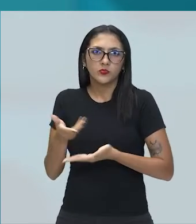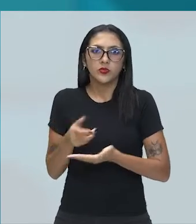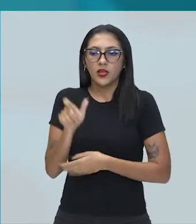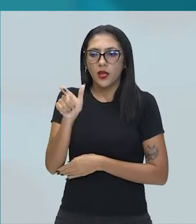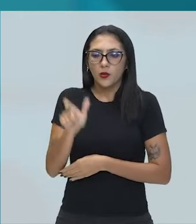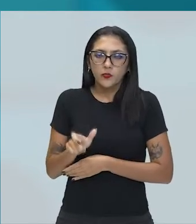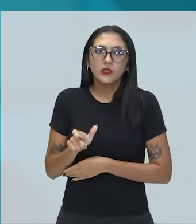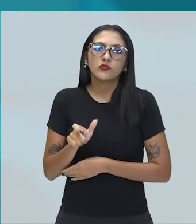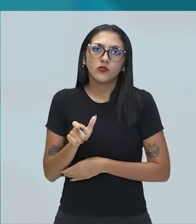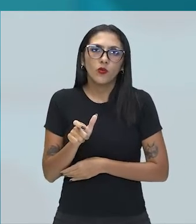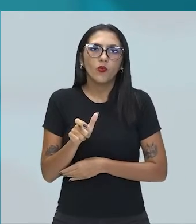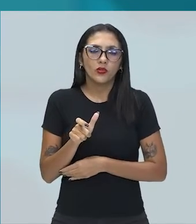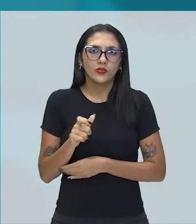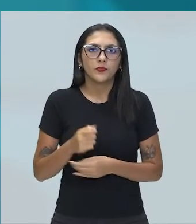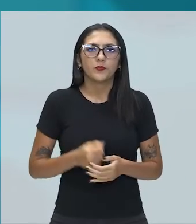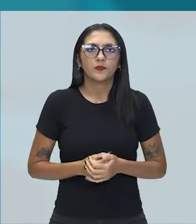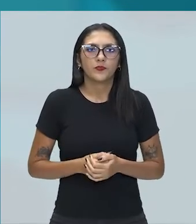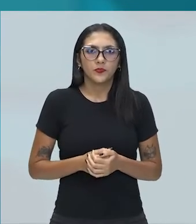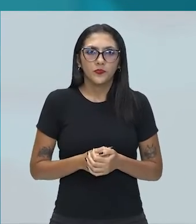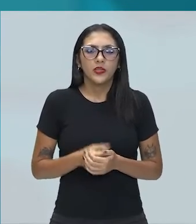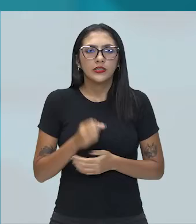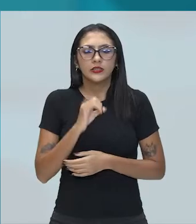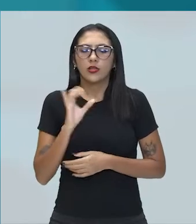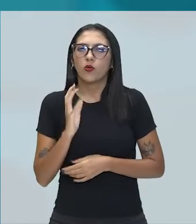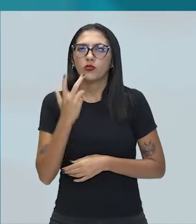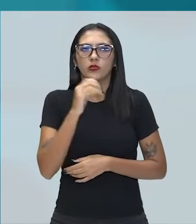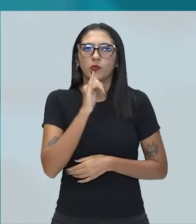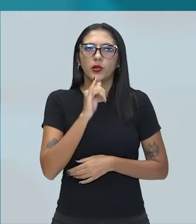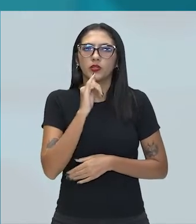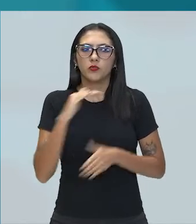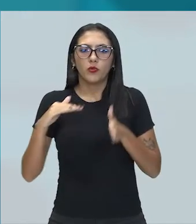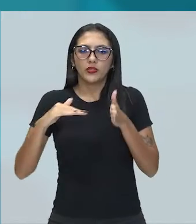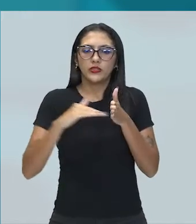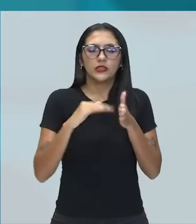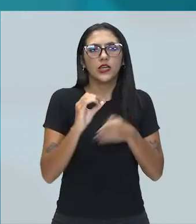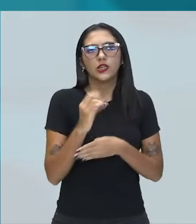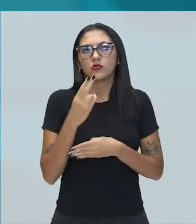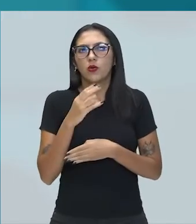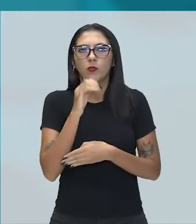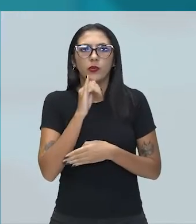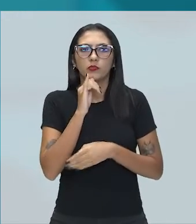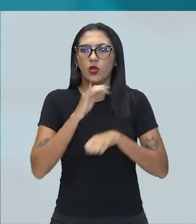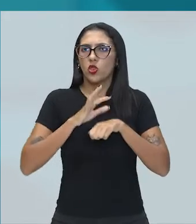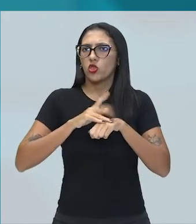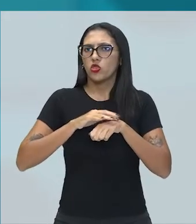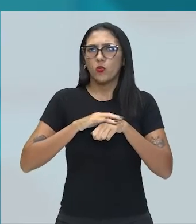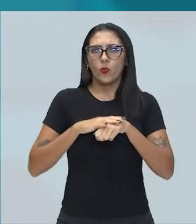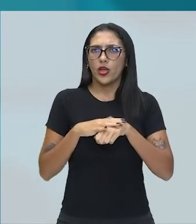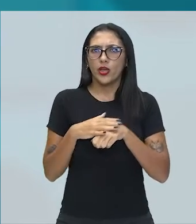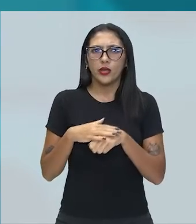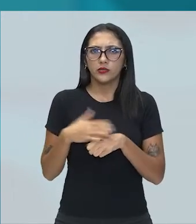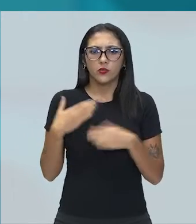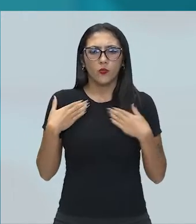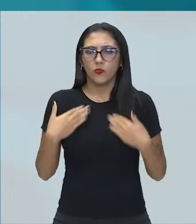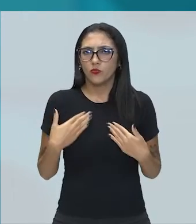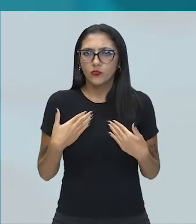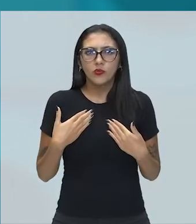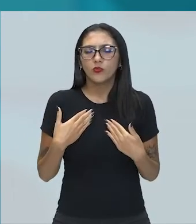essa vítima de um acidente ou que esteja tendo mal súbito. Então, essas primeiras ações, elas